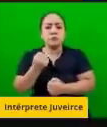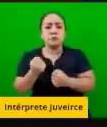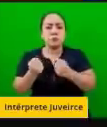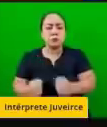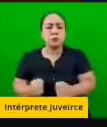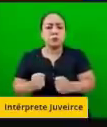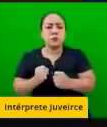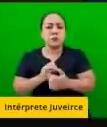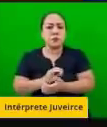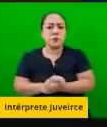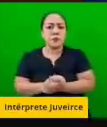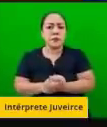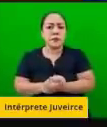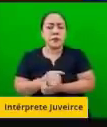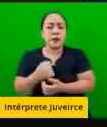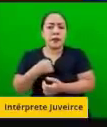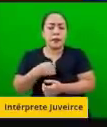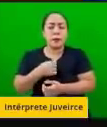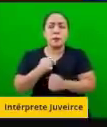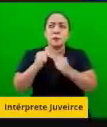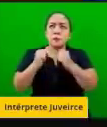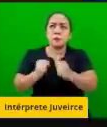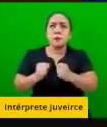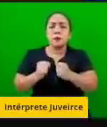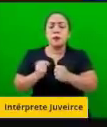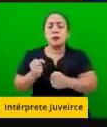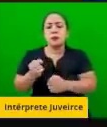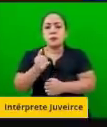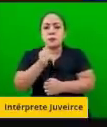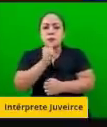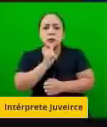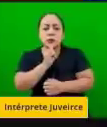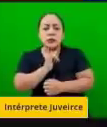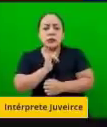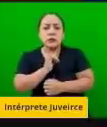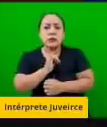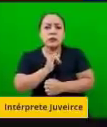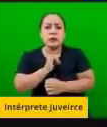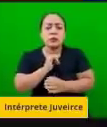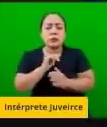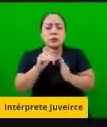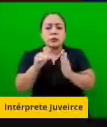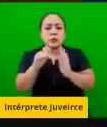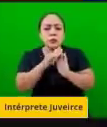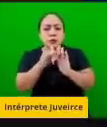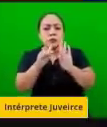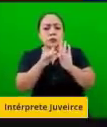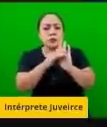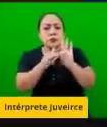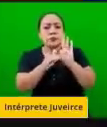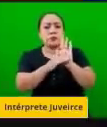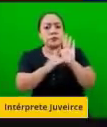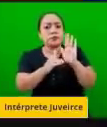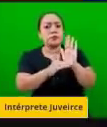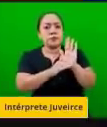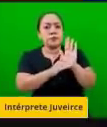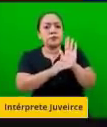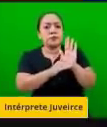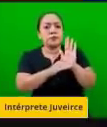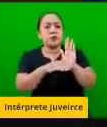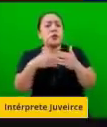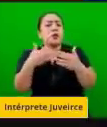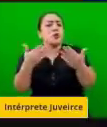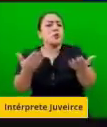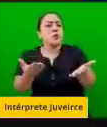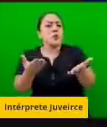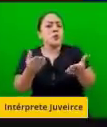Eu posso, por exemplo, pensar em critérios, né, quais critérios serão necessários para que o